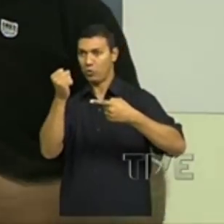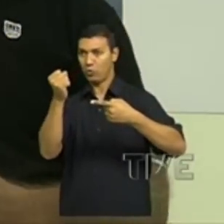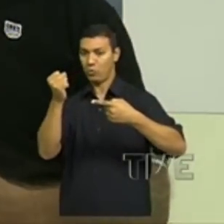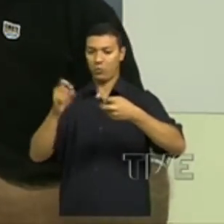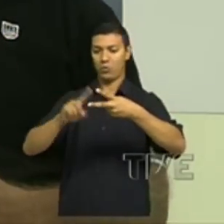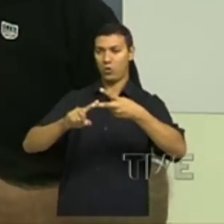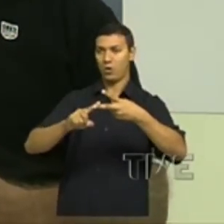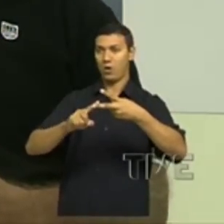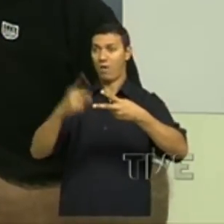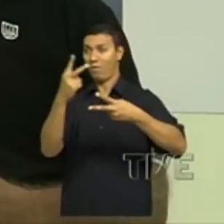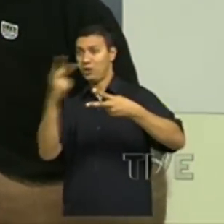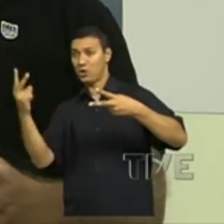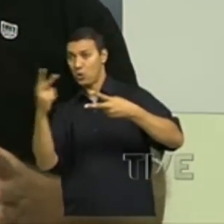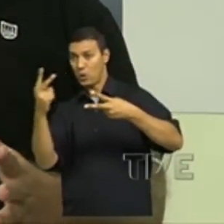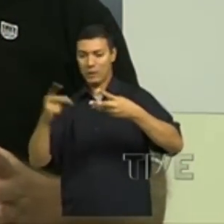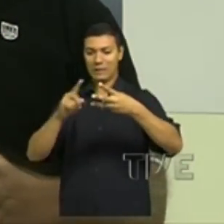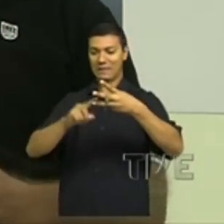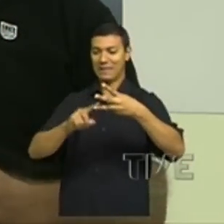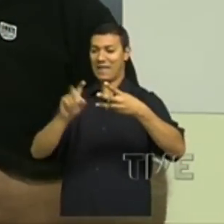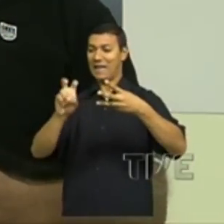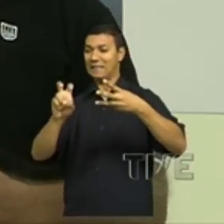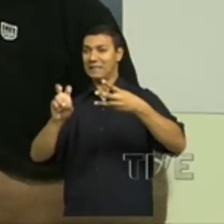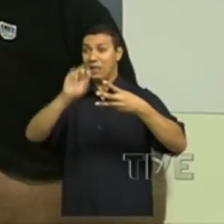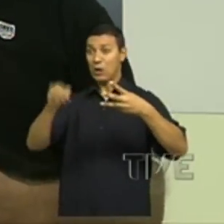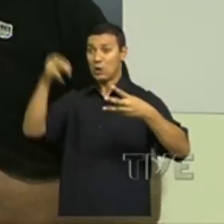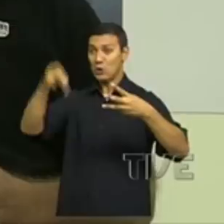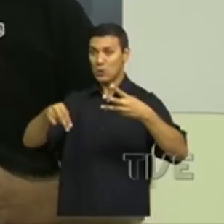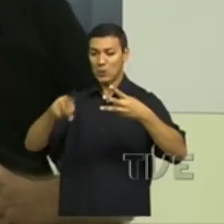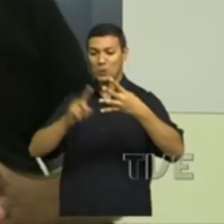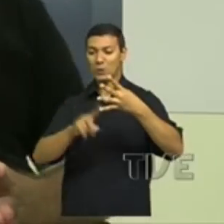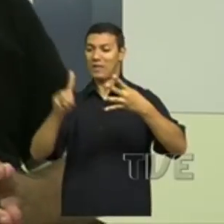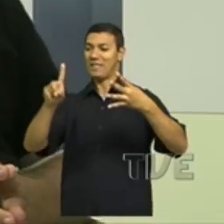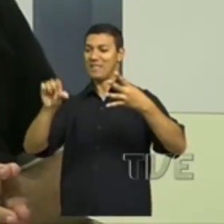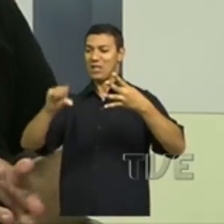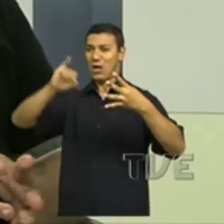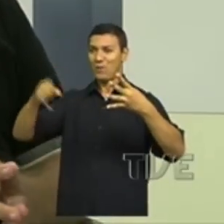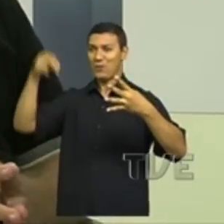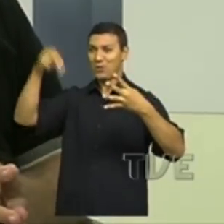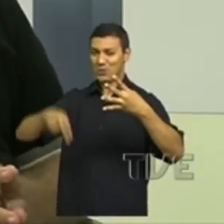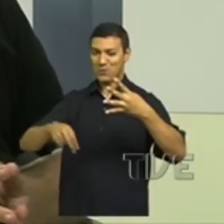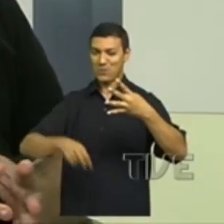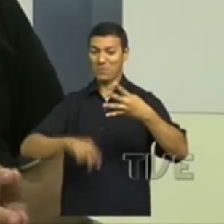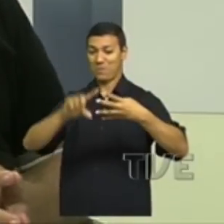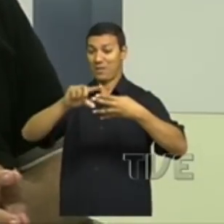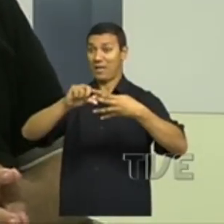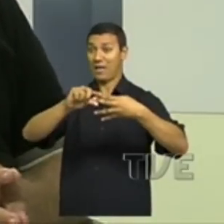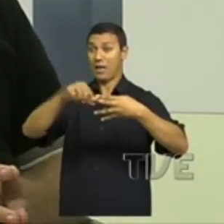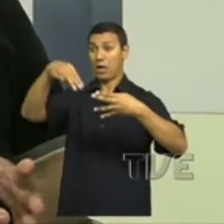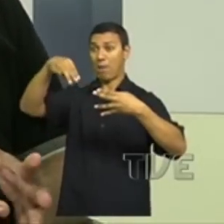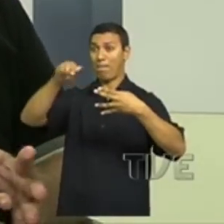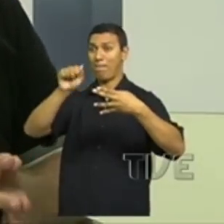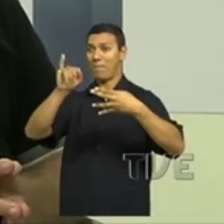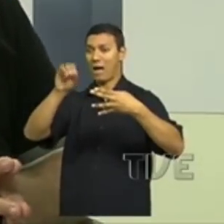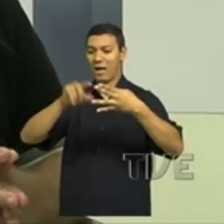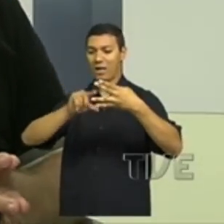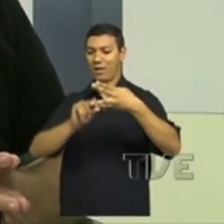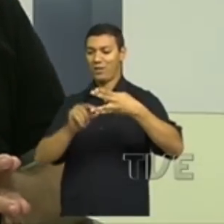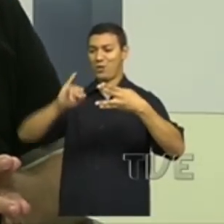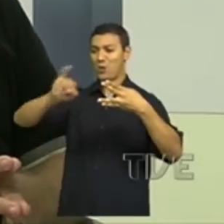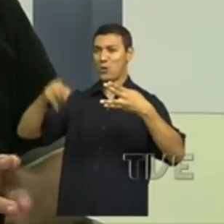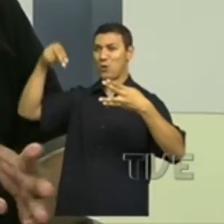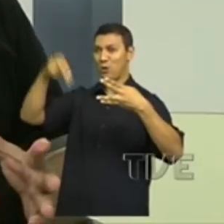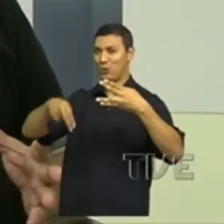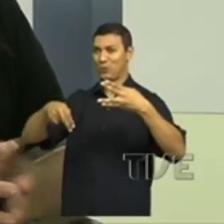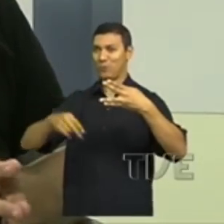dia 5 e dia 19. Maio e junho. Maio e junho. Uma sexta-feira